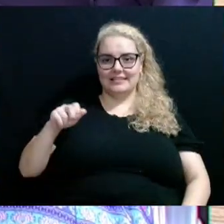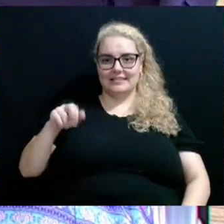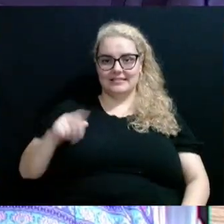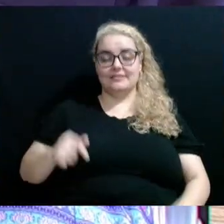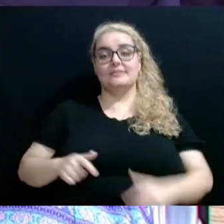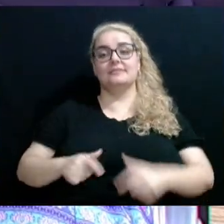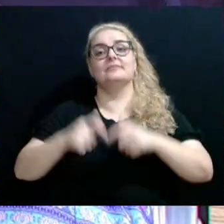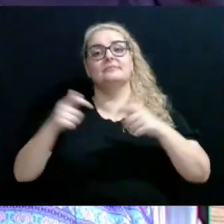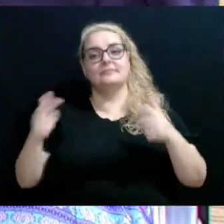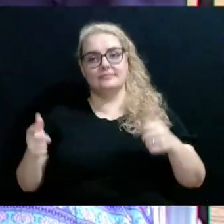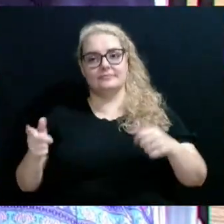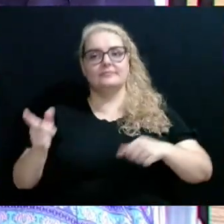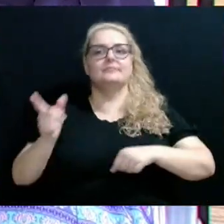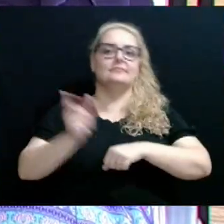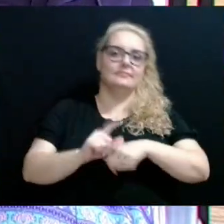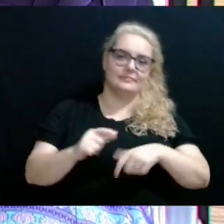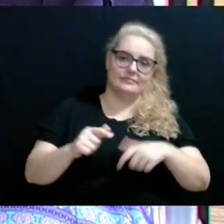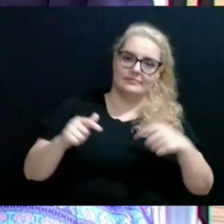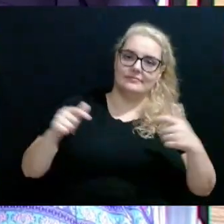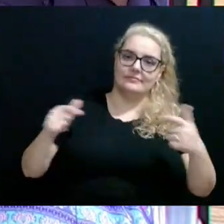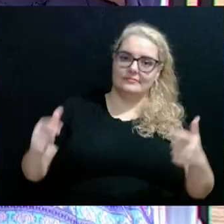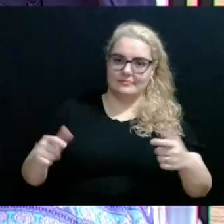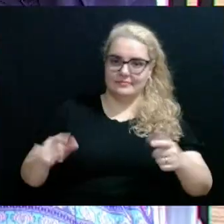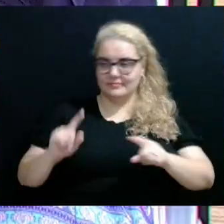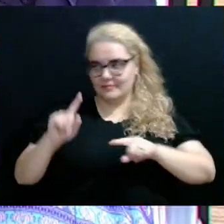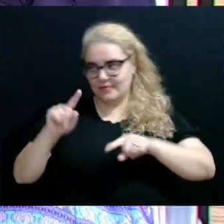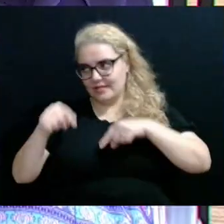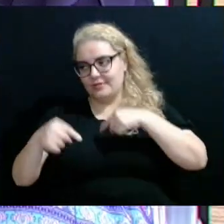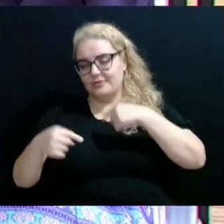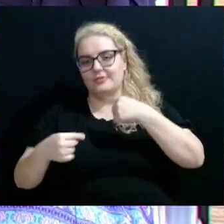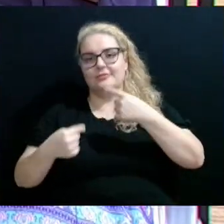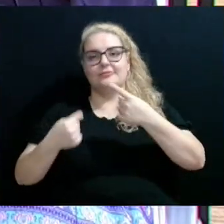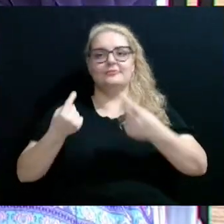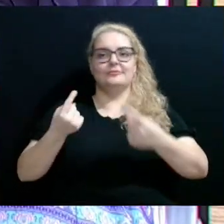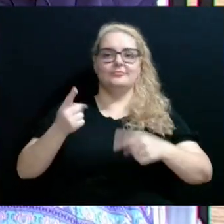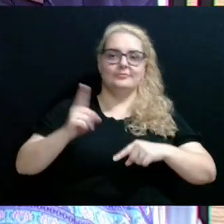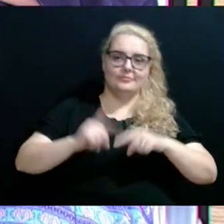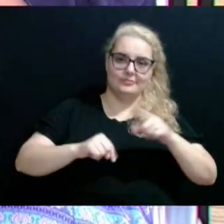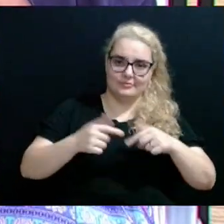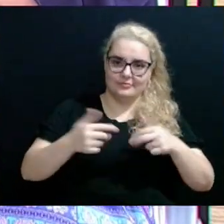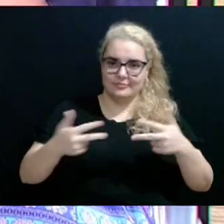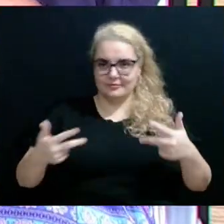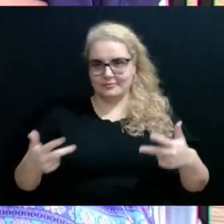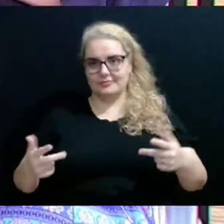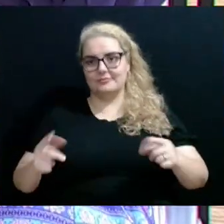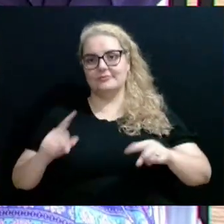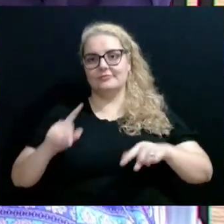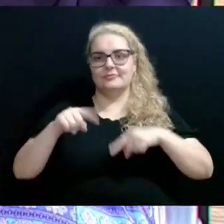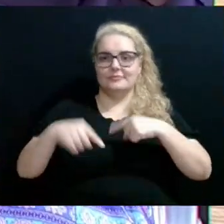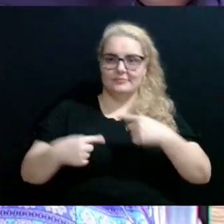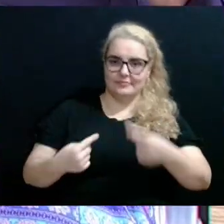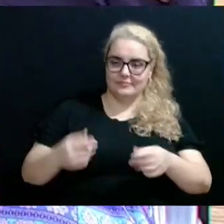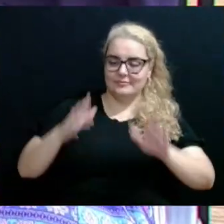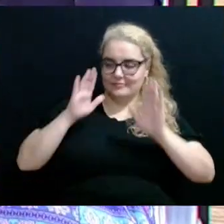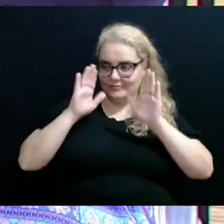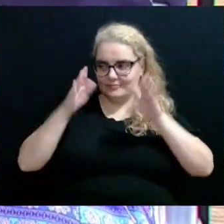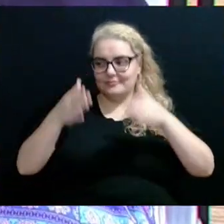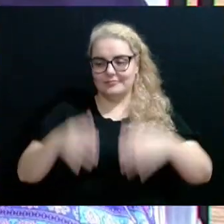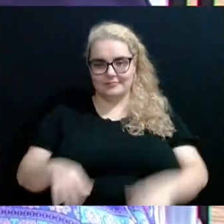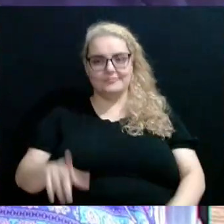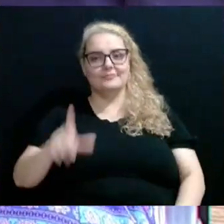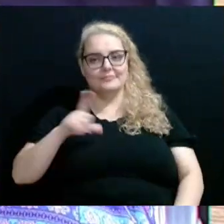uma loja maior, com outros produtos, outros focos, tenho sim